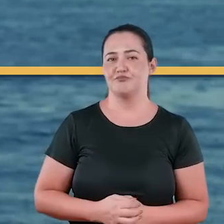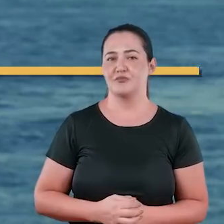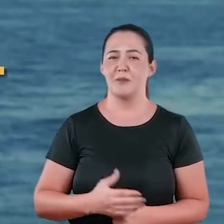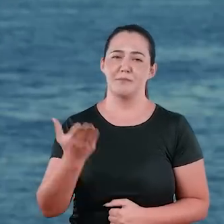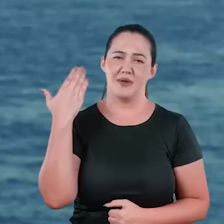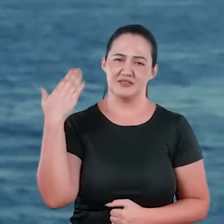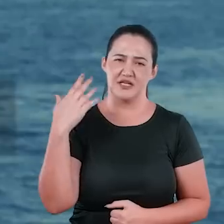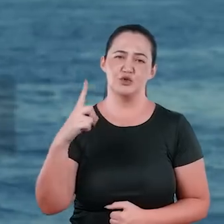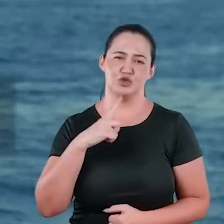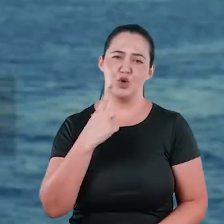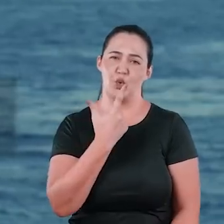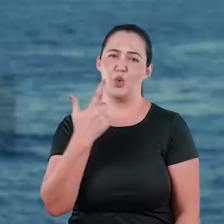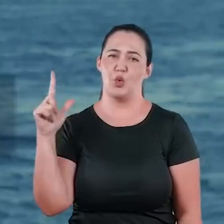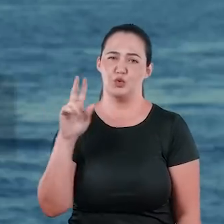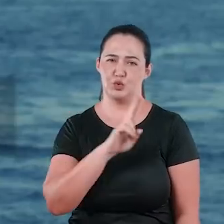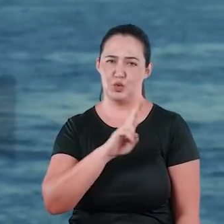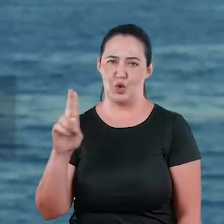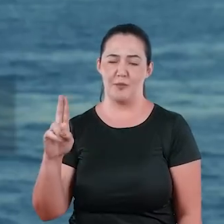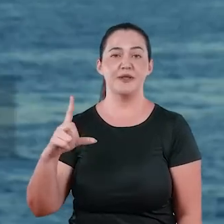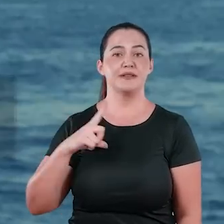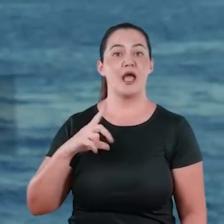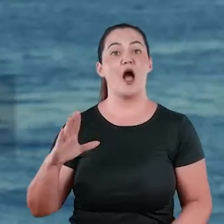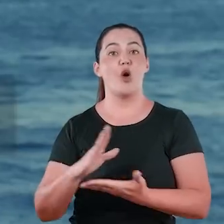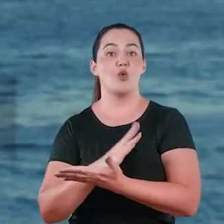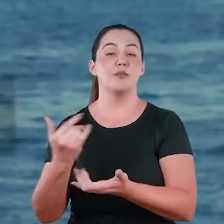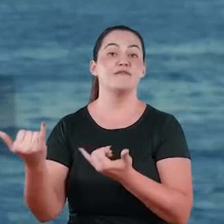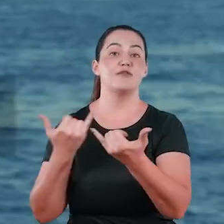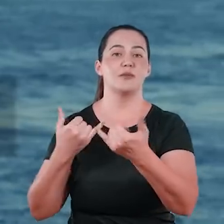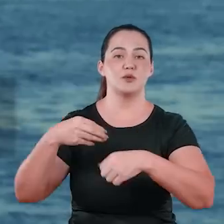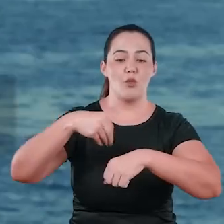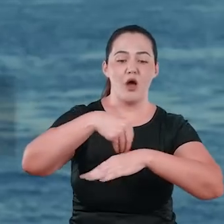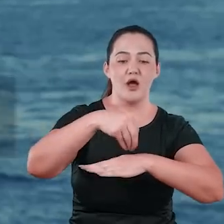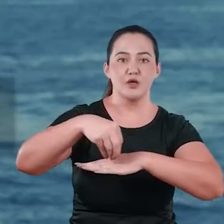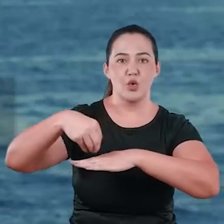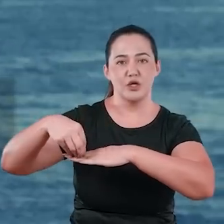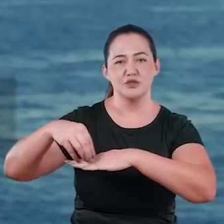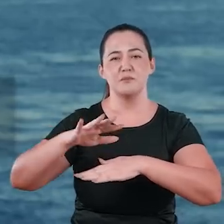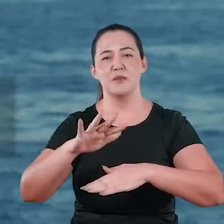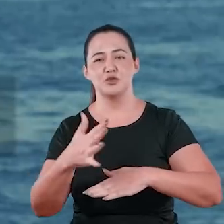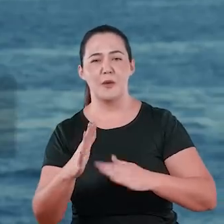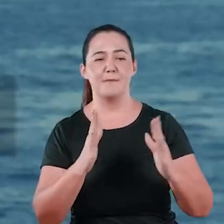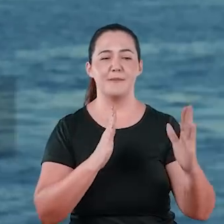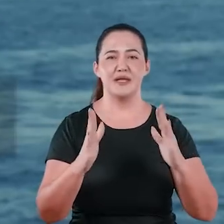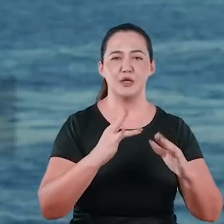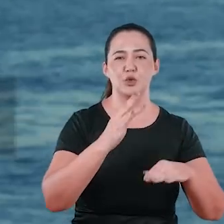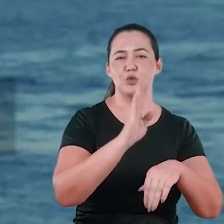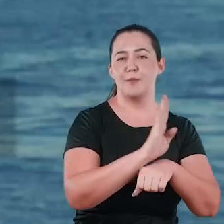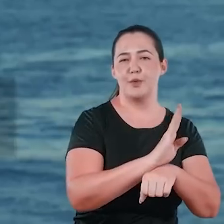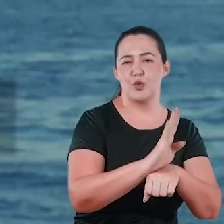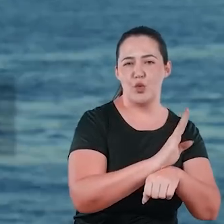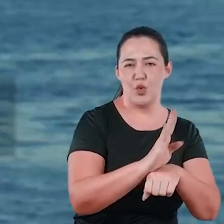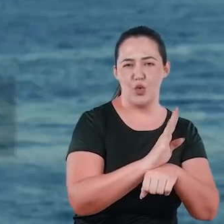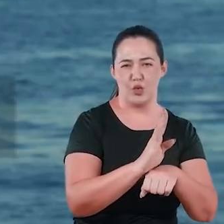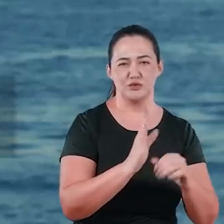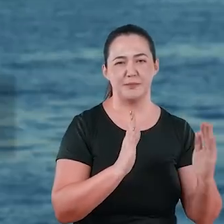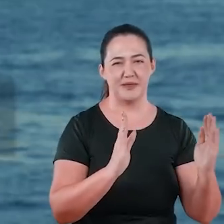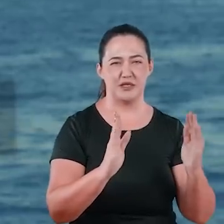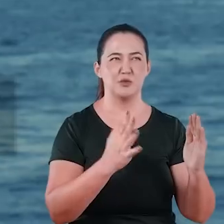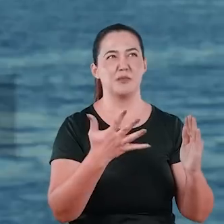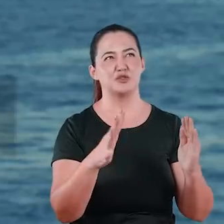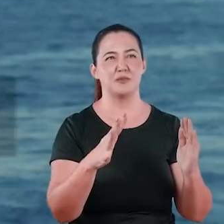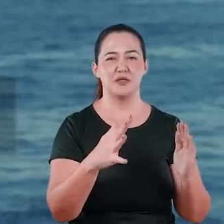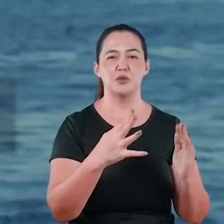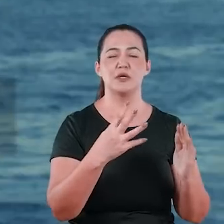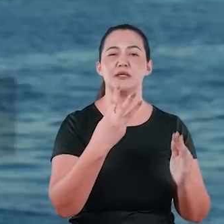esse nome. A gente tem informação arqueológica que desde a época neolítica e também no período do bronze, eu estou falando por volta